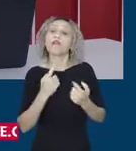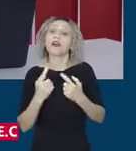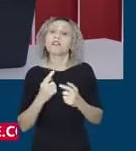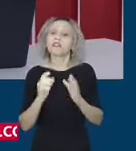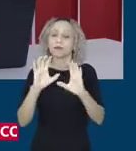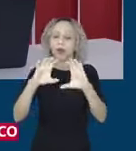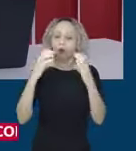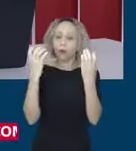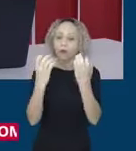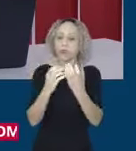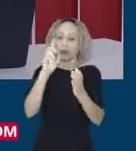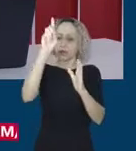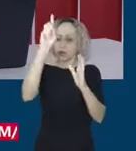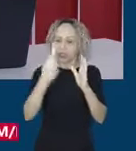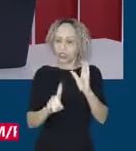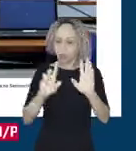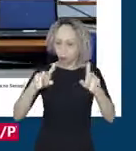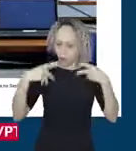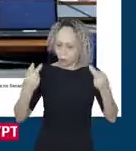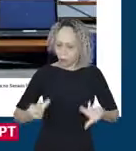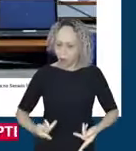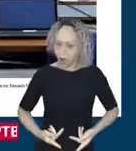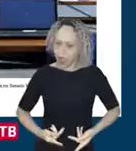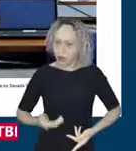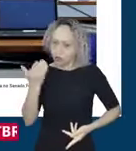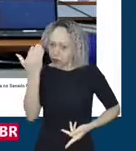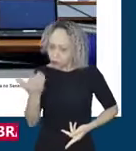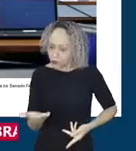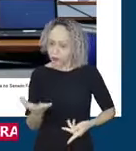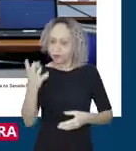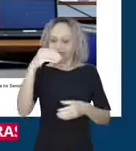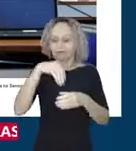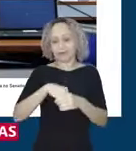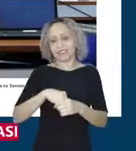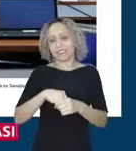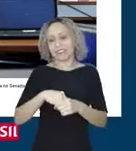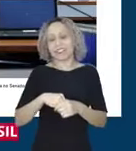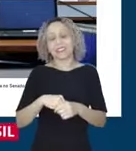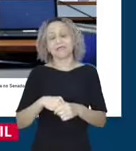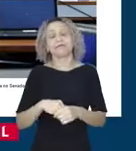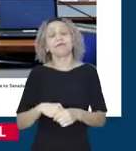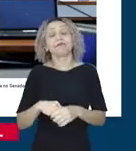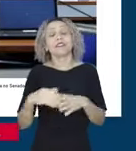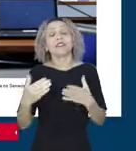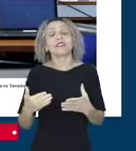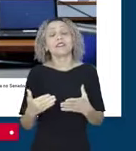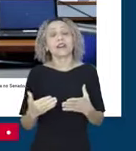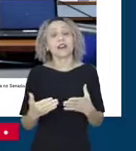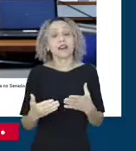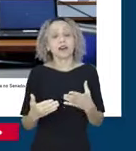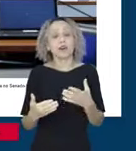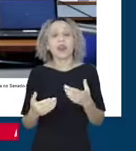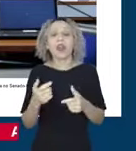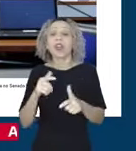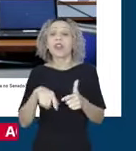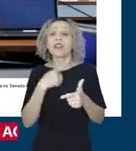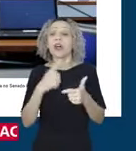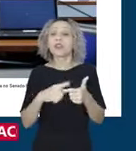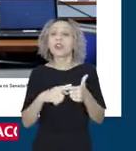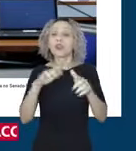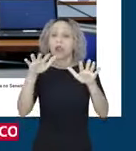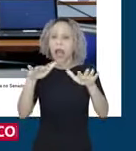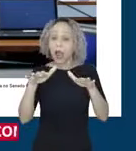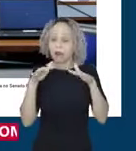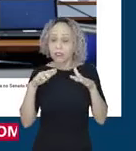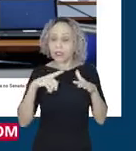Humanos, né, que é presidida pelo senhor, e sobre essa segunda audiência, né, que a comissão realizou sobre a fome, né, que foi agora em